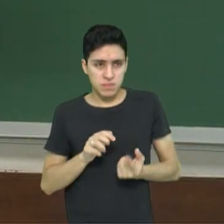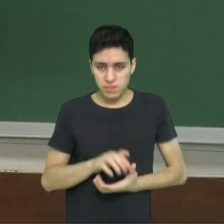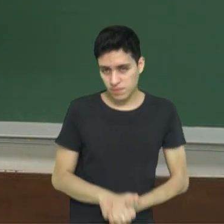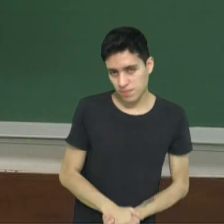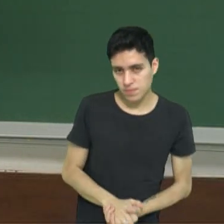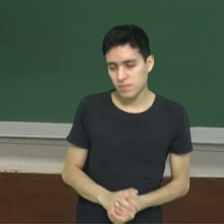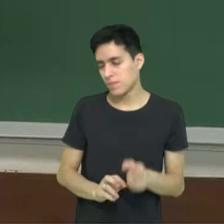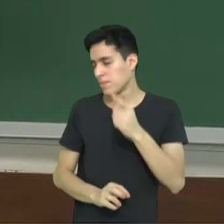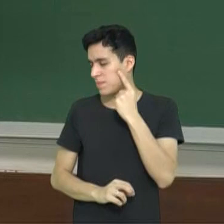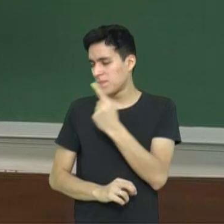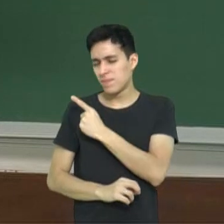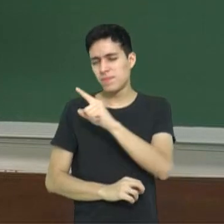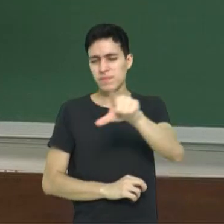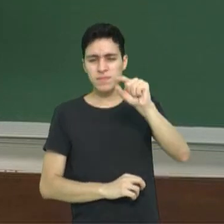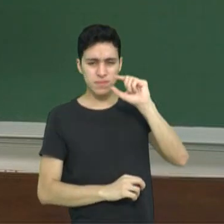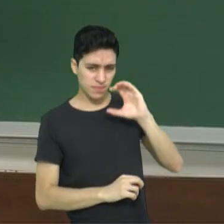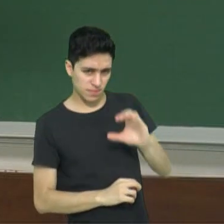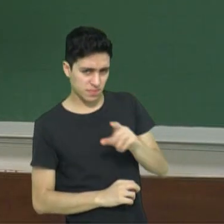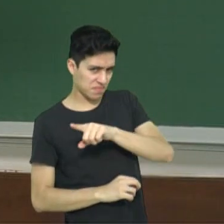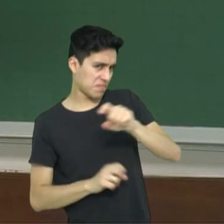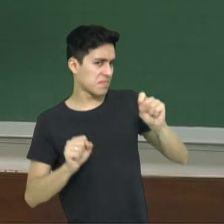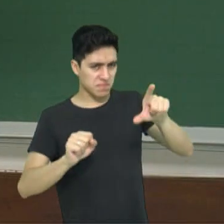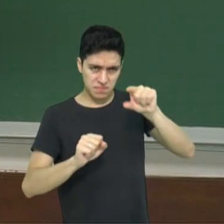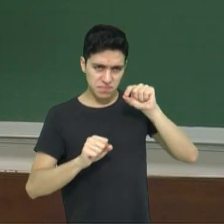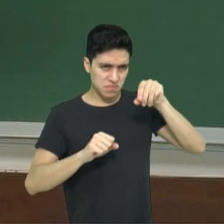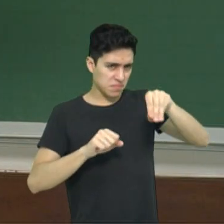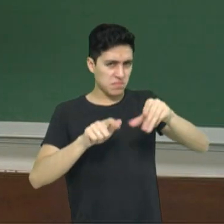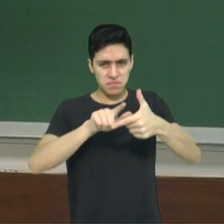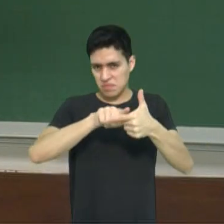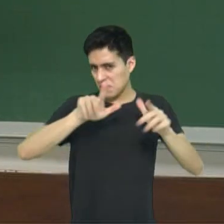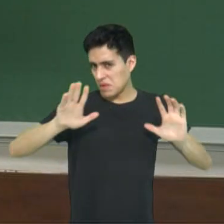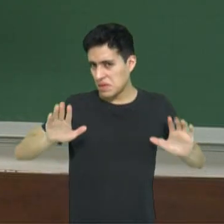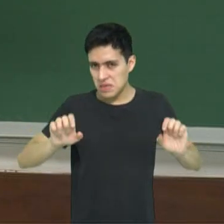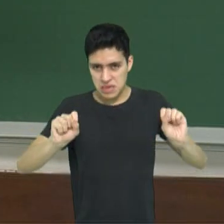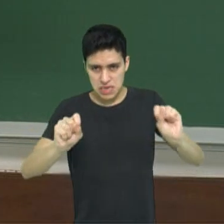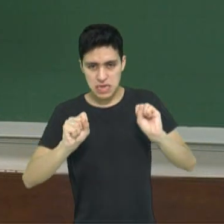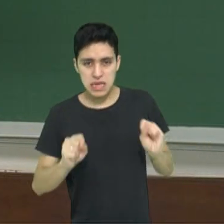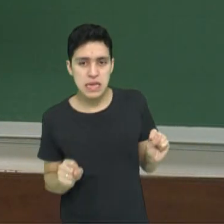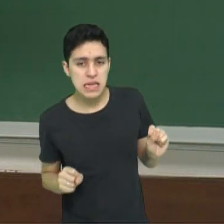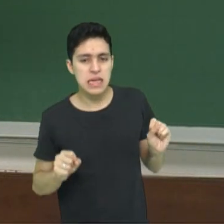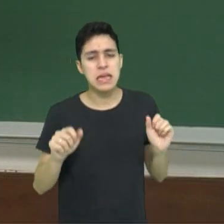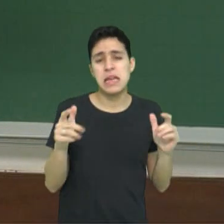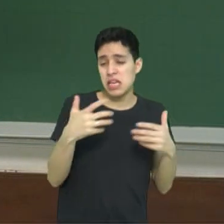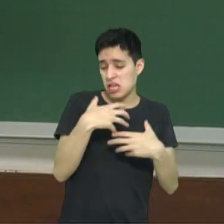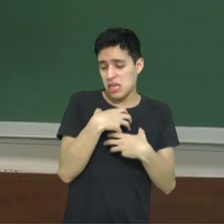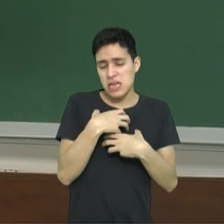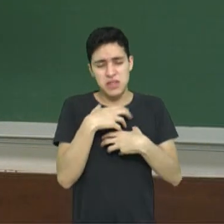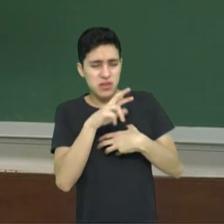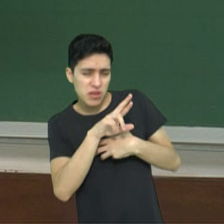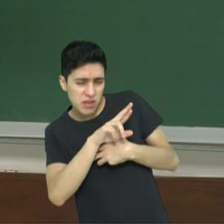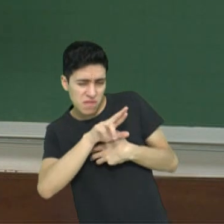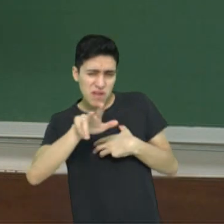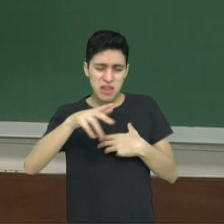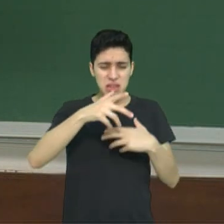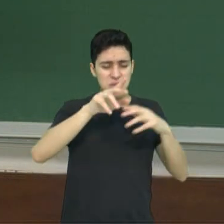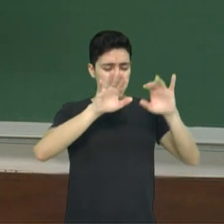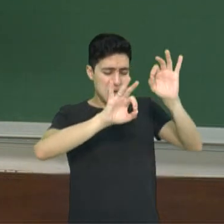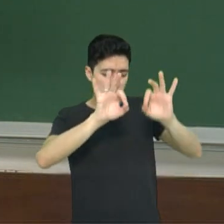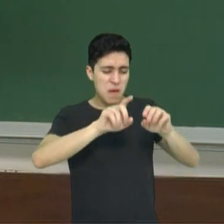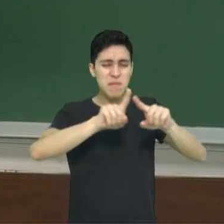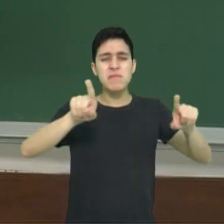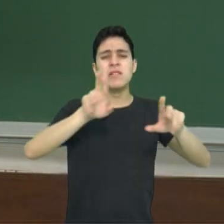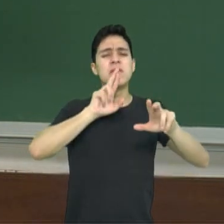aqui? O C. Você pode escolher o M aí também, tá bom? Fica um pouco diferente a resolução, mas a resposta fica